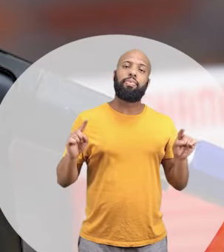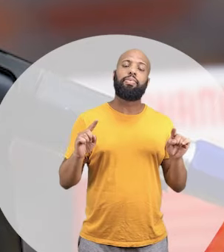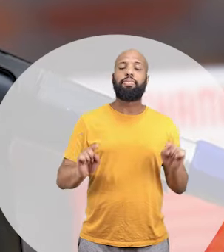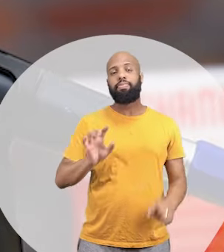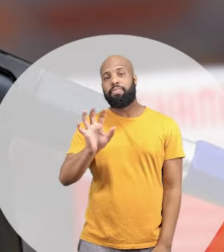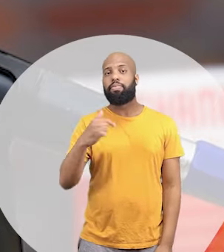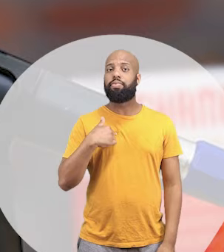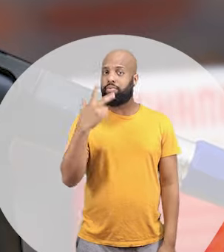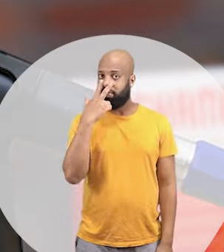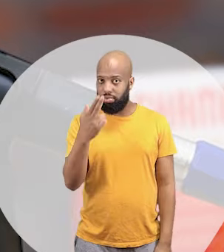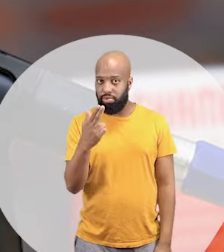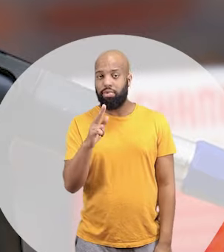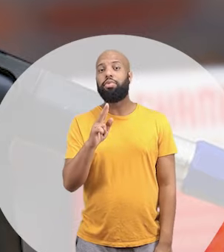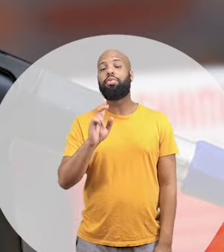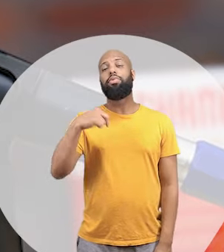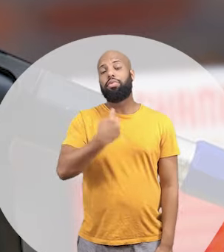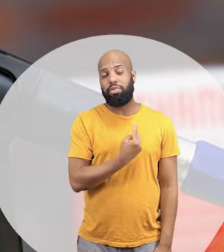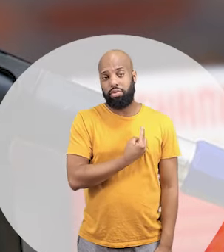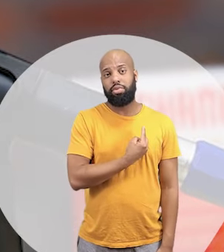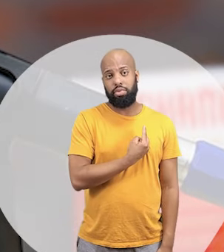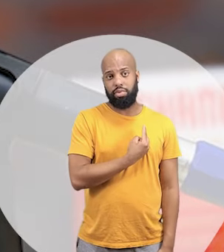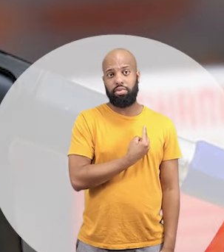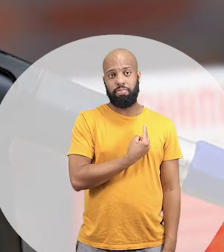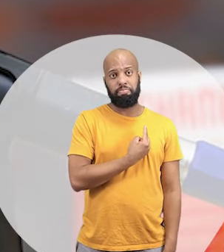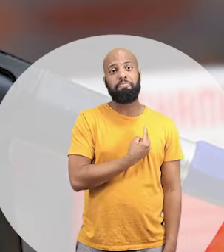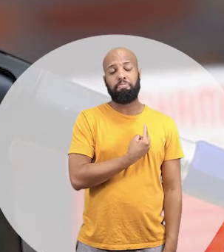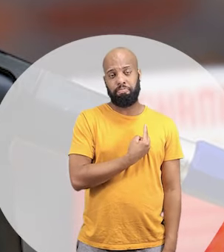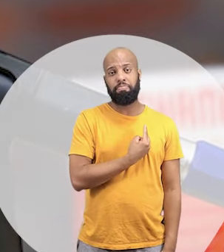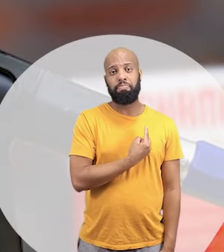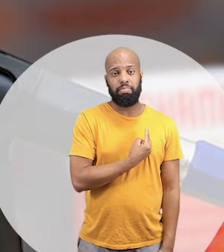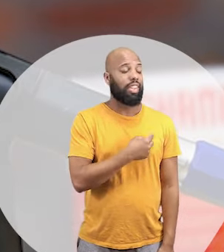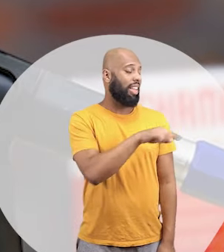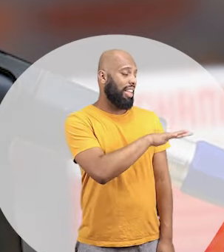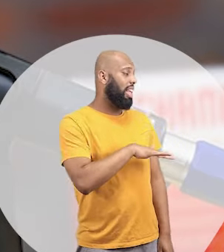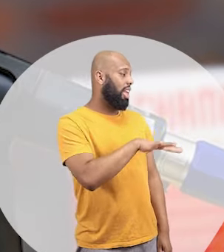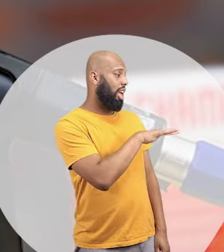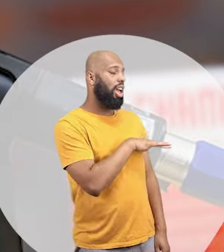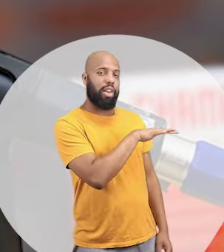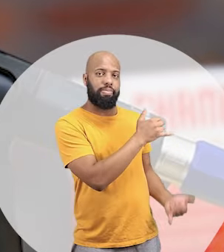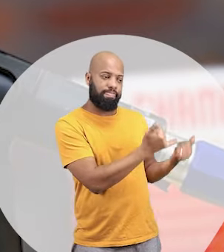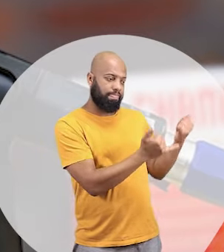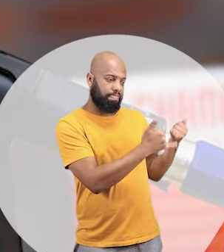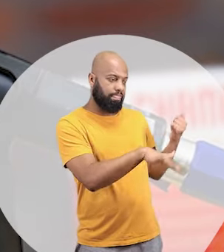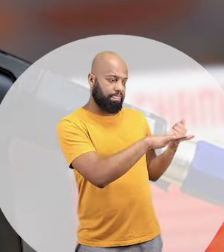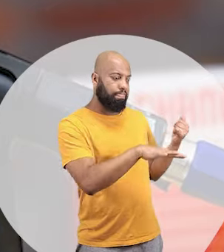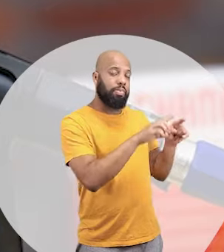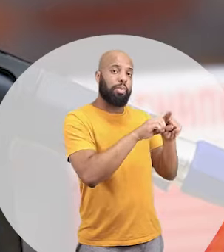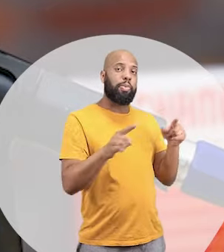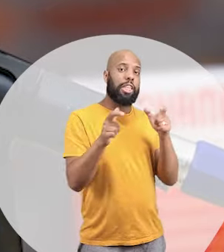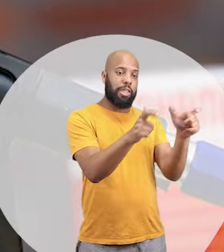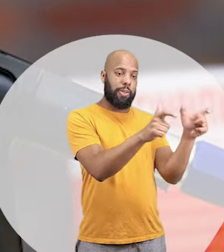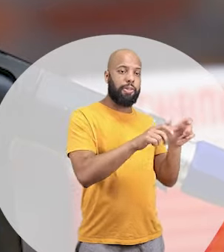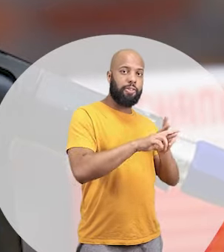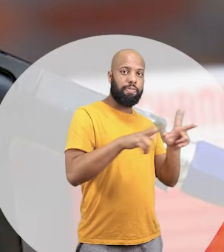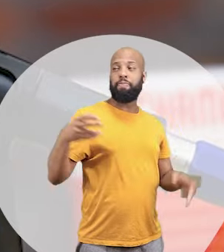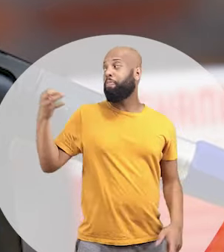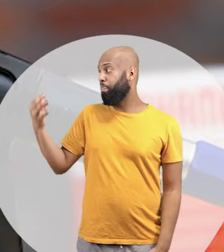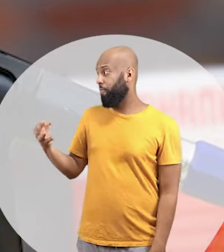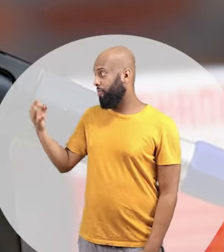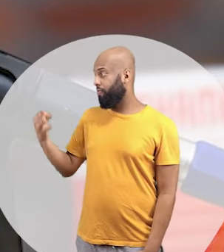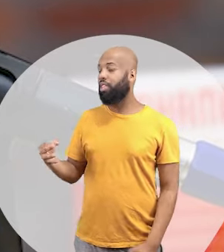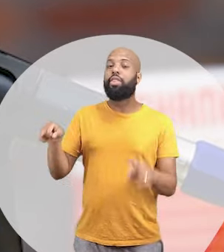mas é isso assim eu acho que a gente são mas que estão em